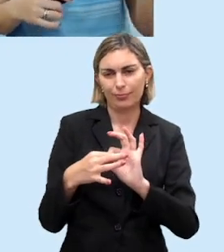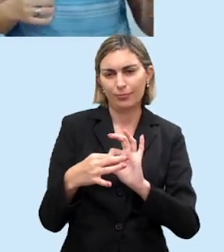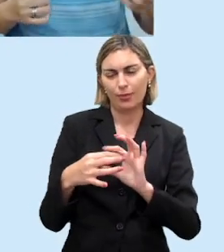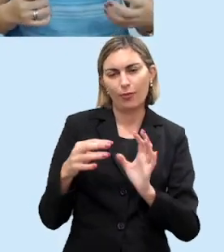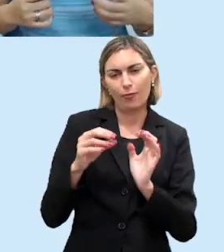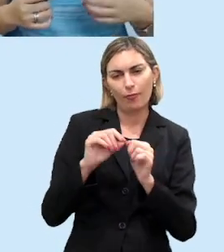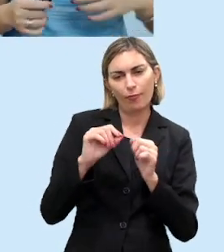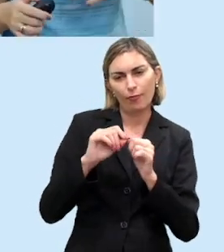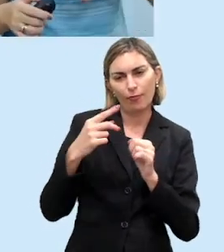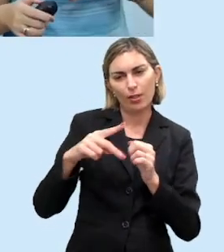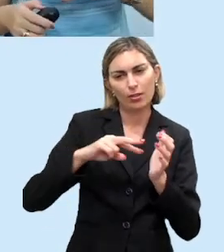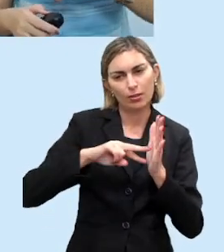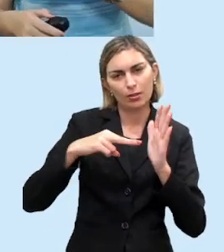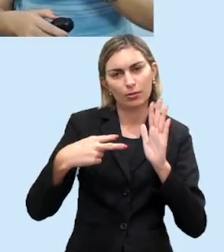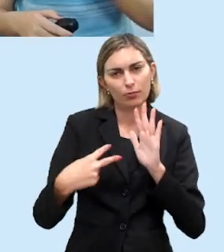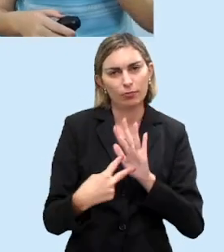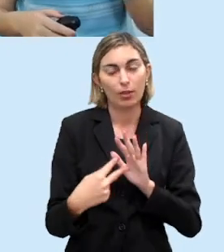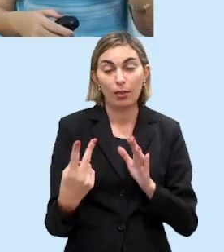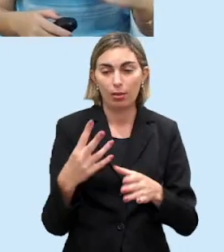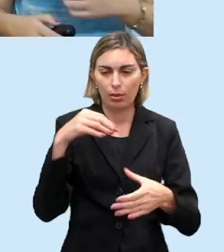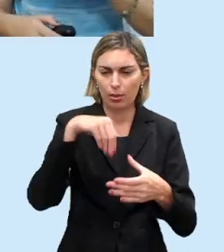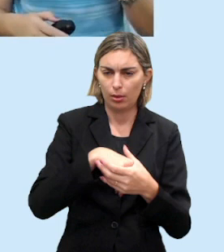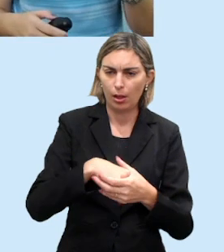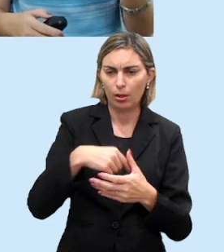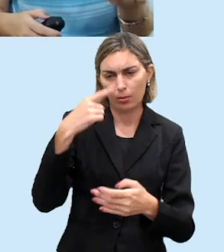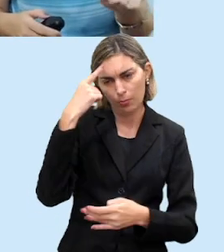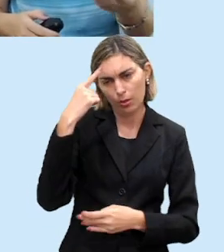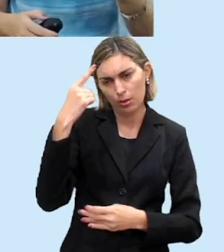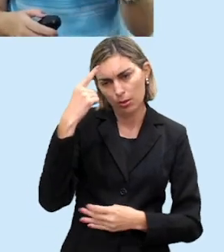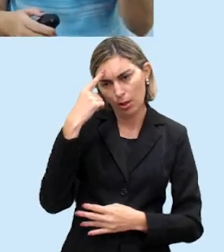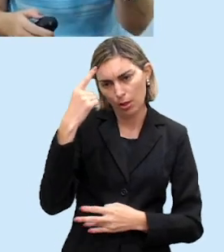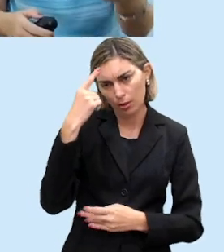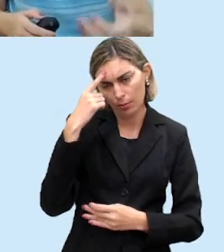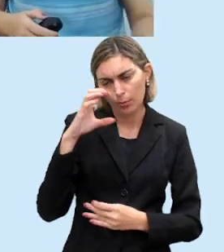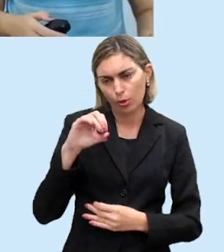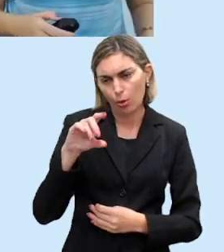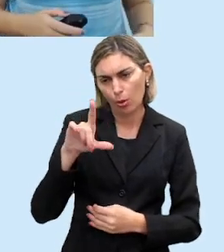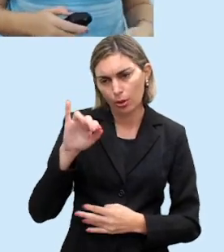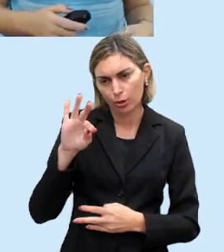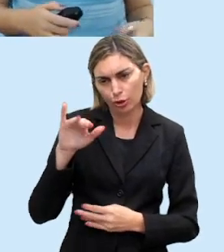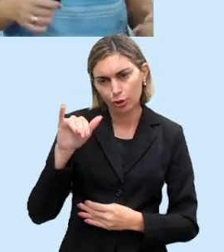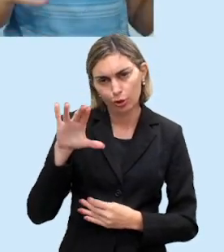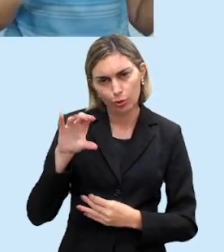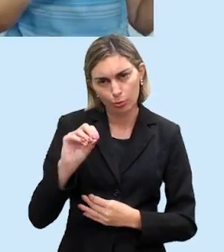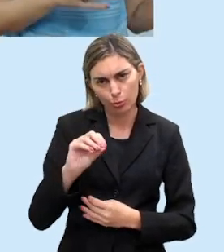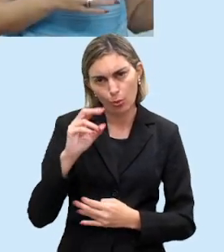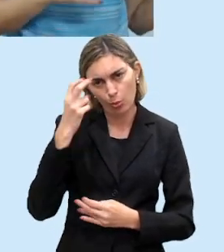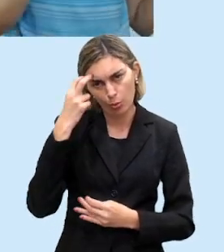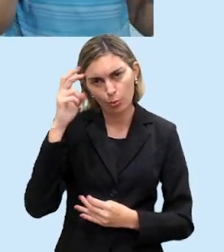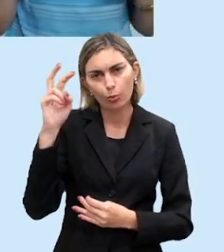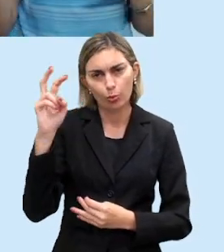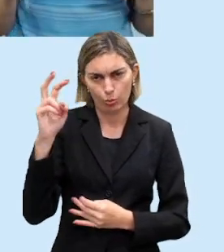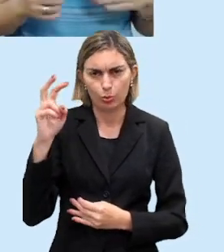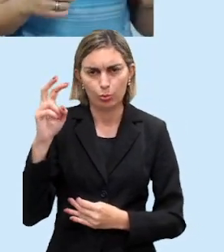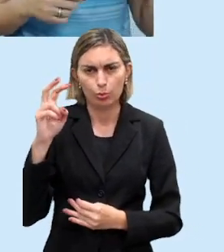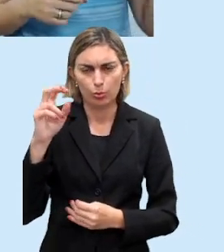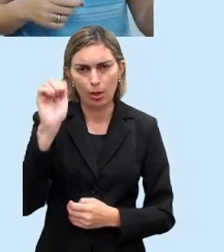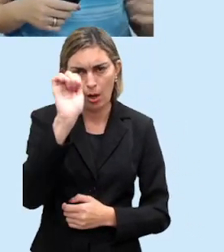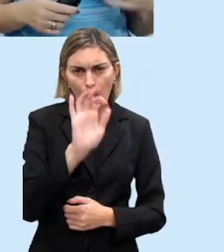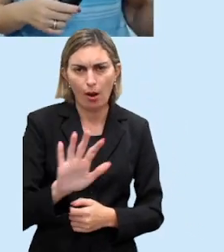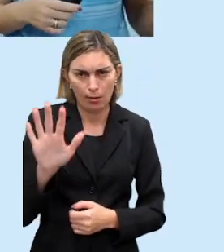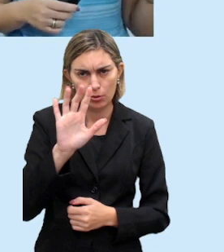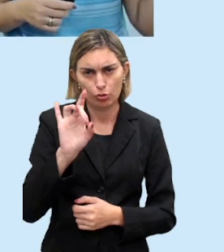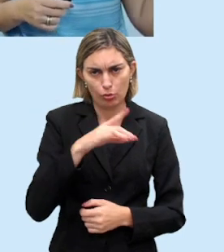faz sentido, não é, dentro desse pensamento holístico, dentro dessa cultura, não só chinesa,